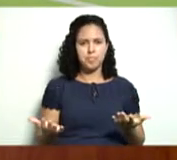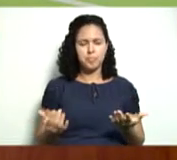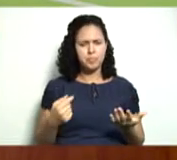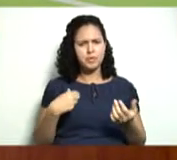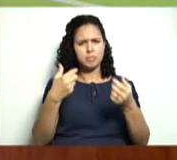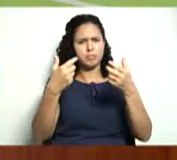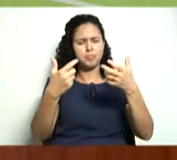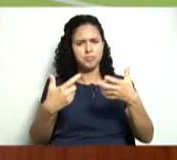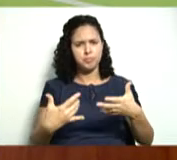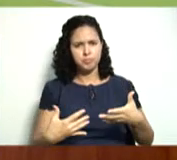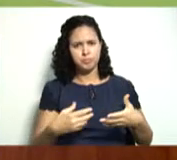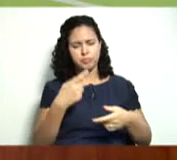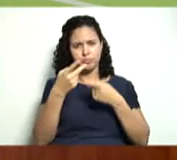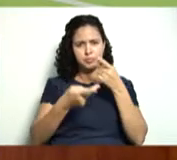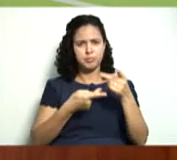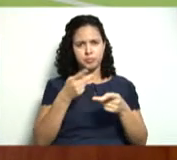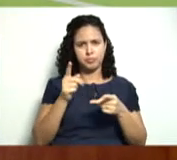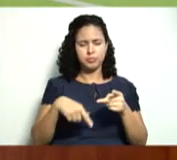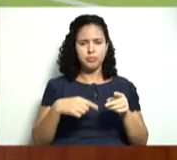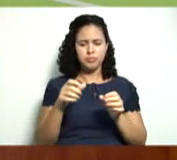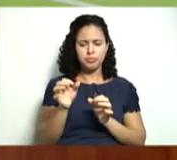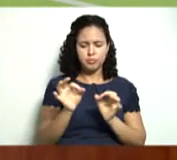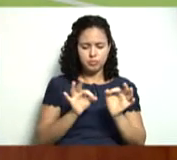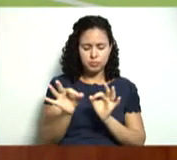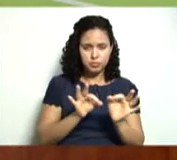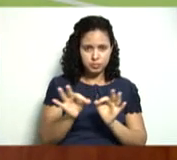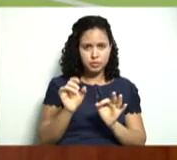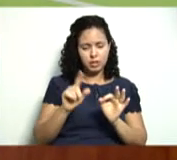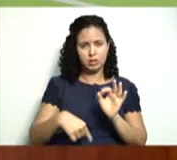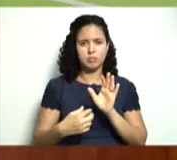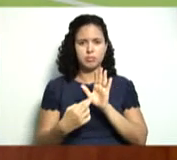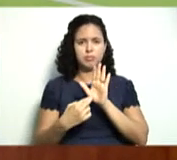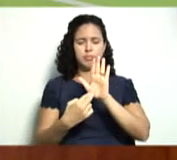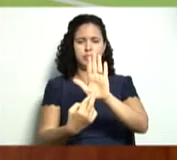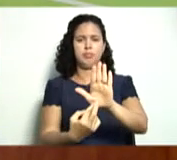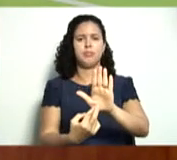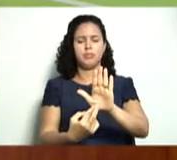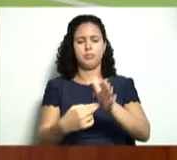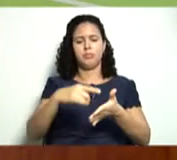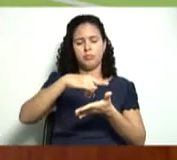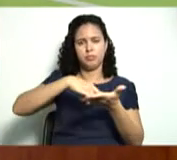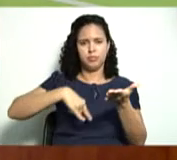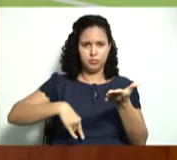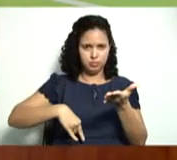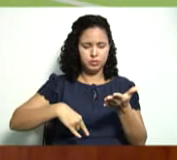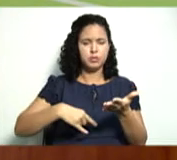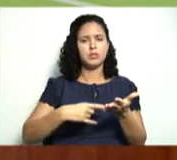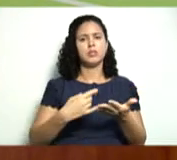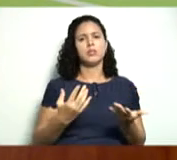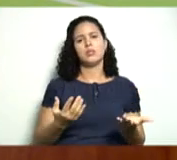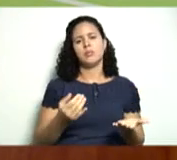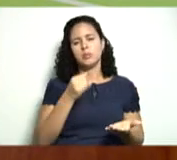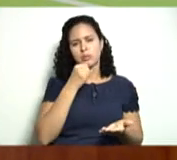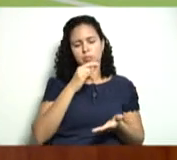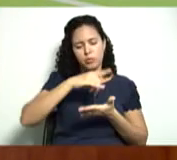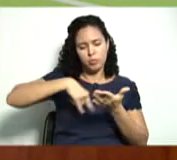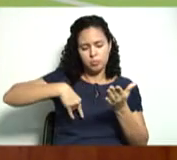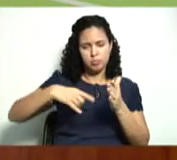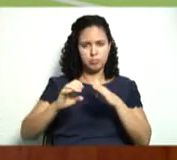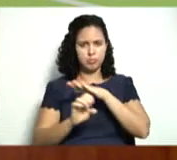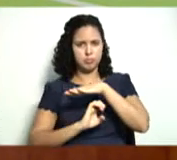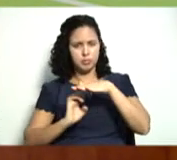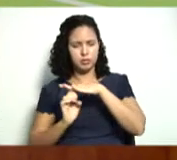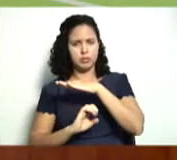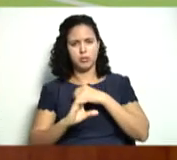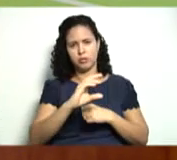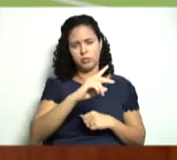costumo falar que a formatação é a apresentação do documento e aquele documento vem de uma empresa vende uma cooperativa vem